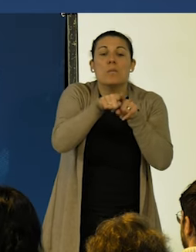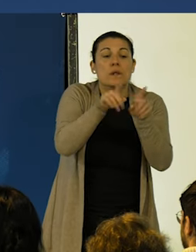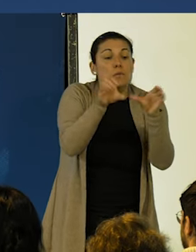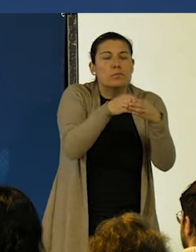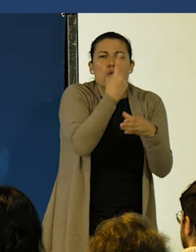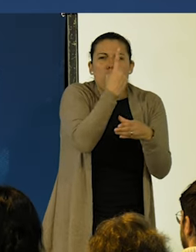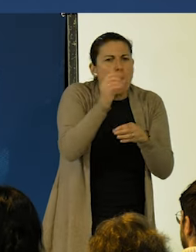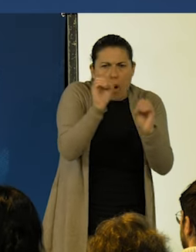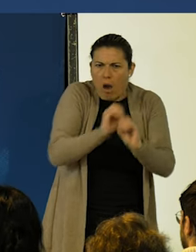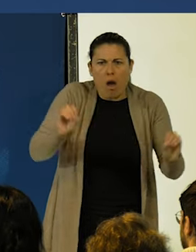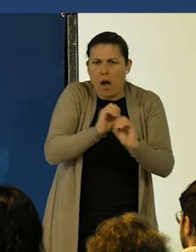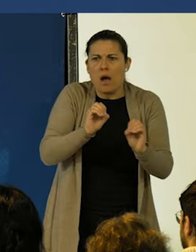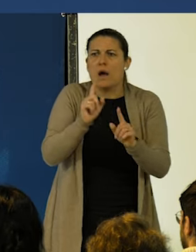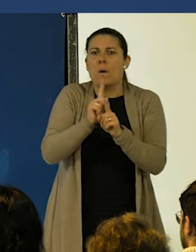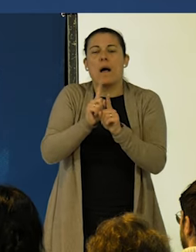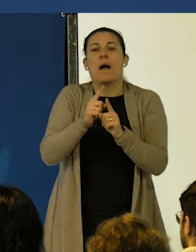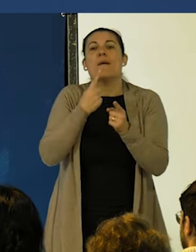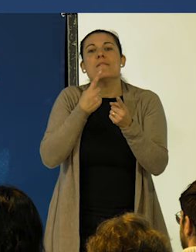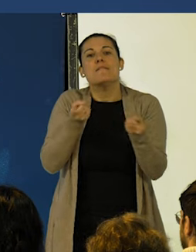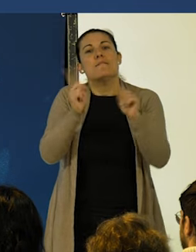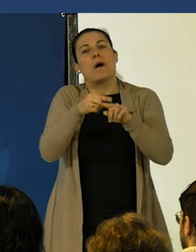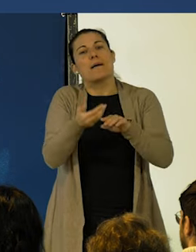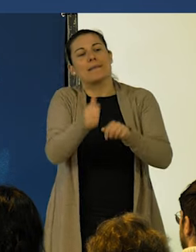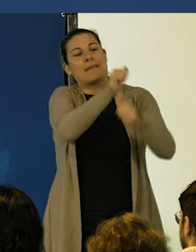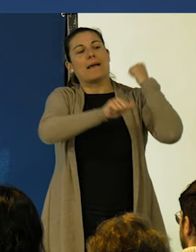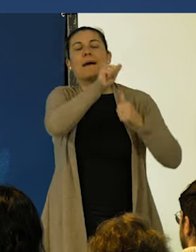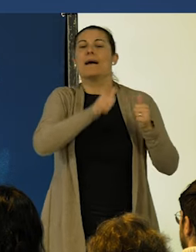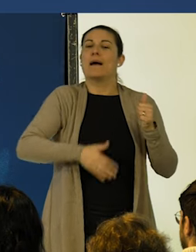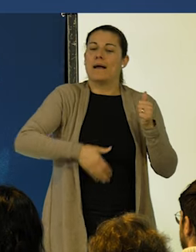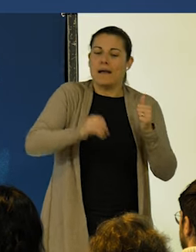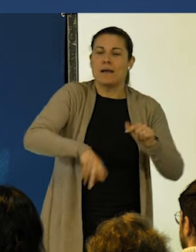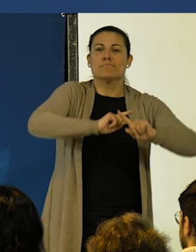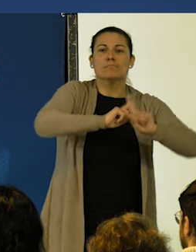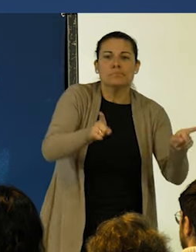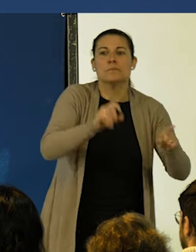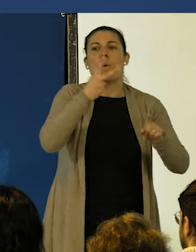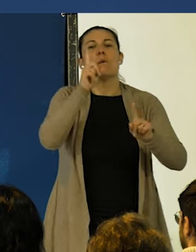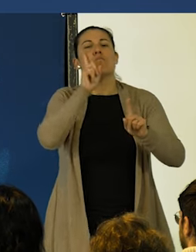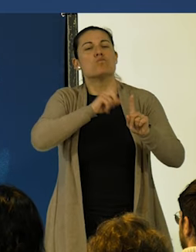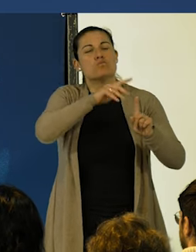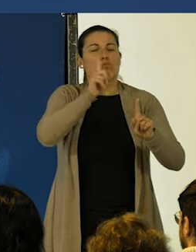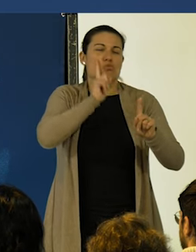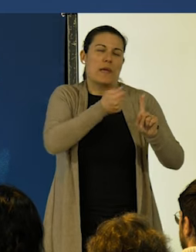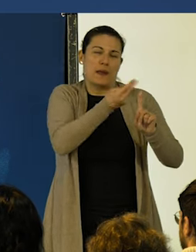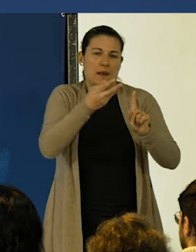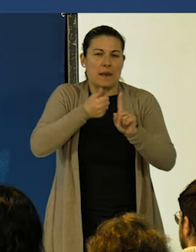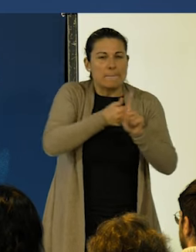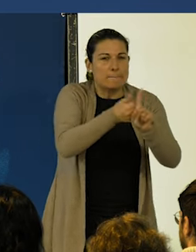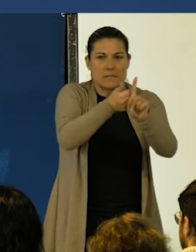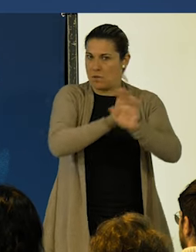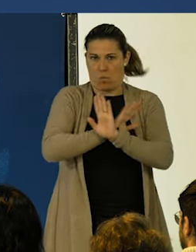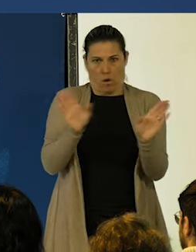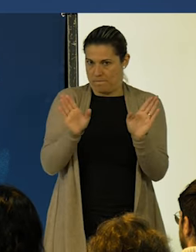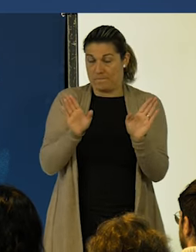nenhum partido que se atreva a propor o regresso da proibição do aborto e da perseguição das mulheres. E se dúvidas